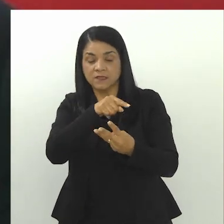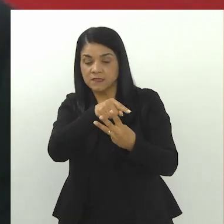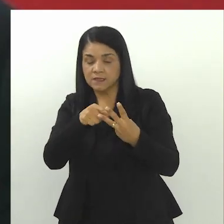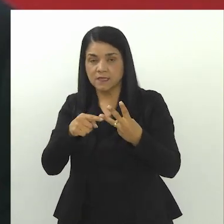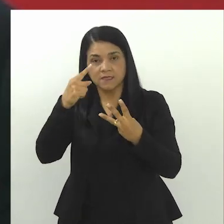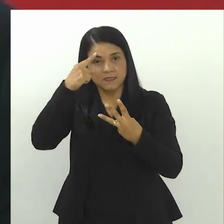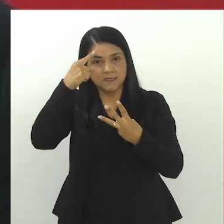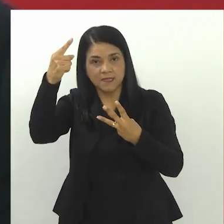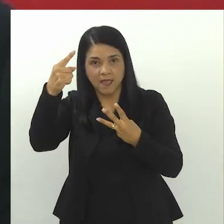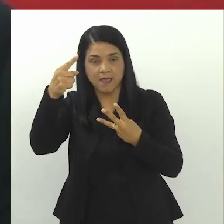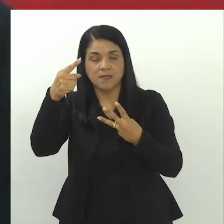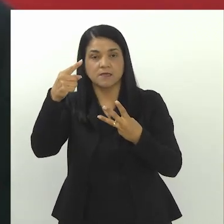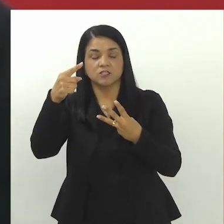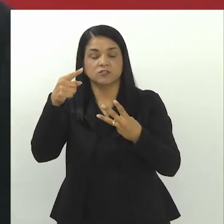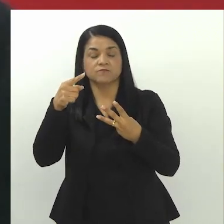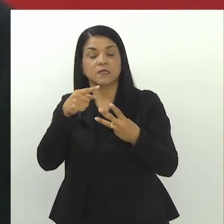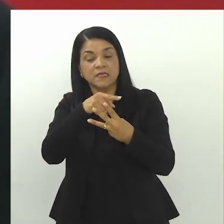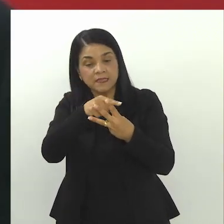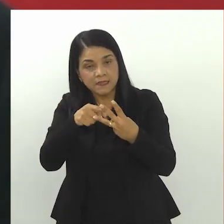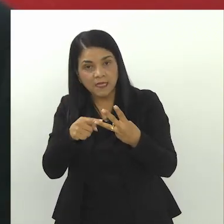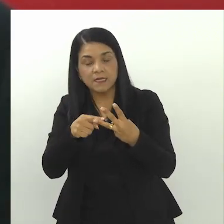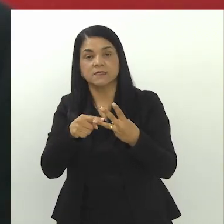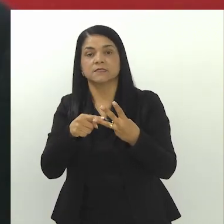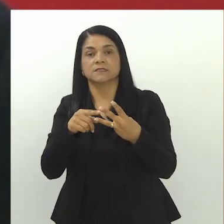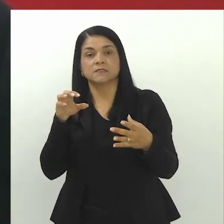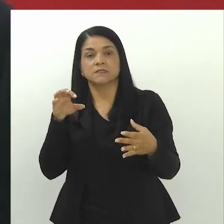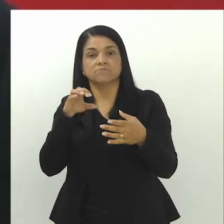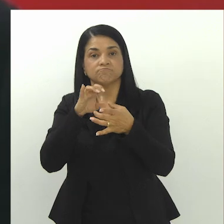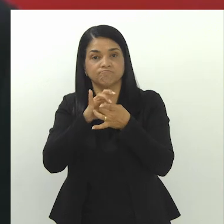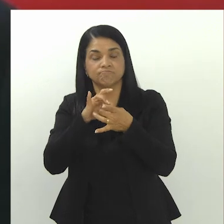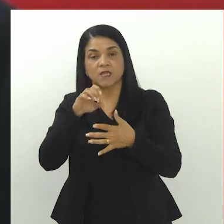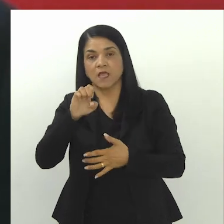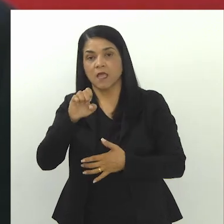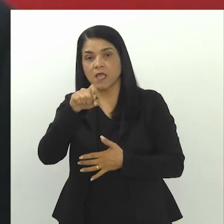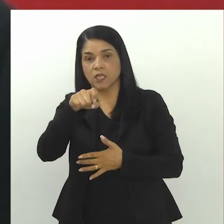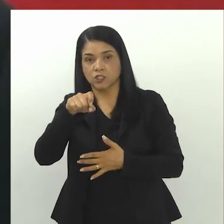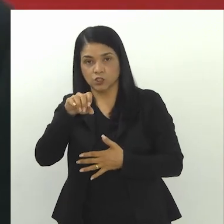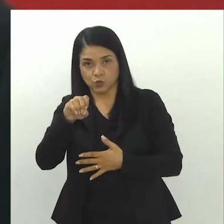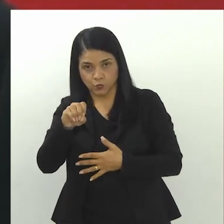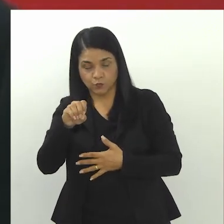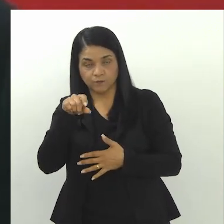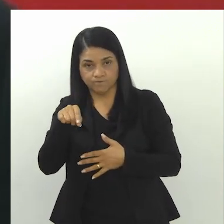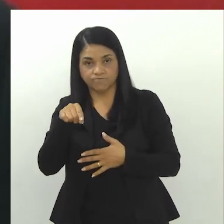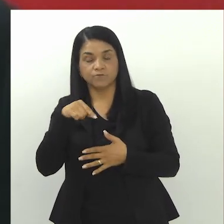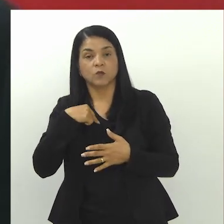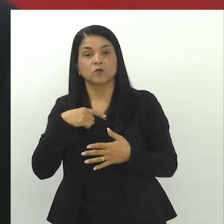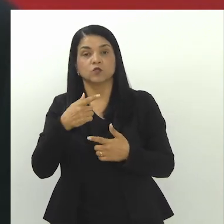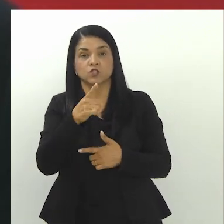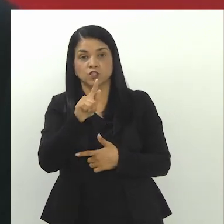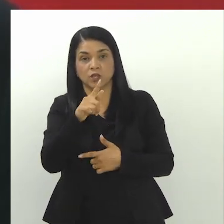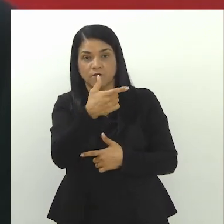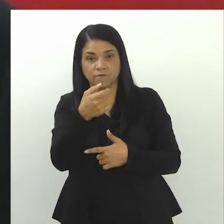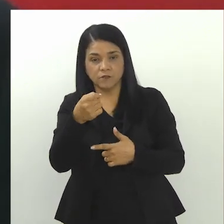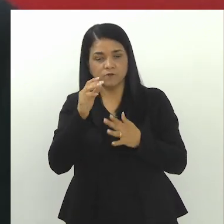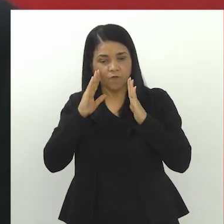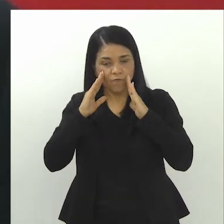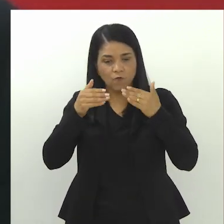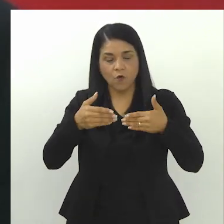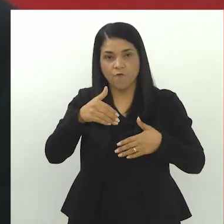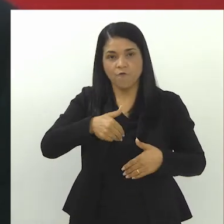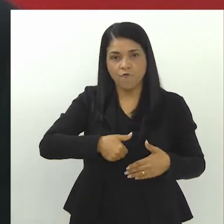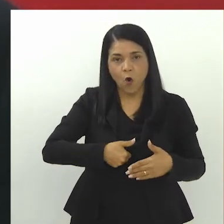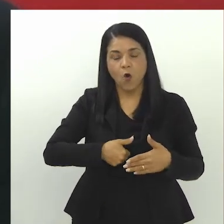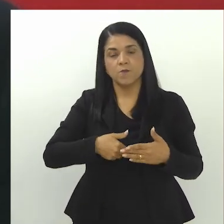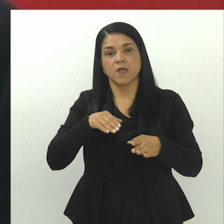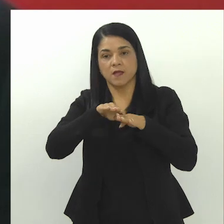3 ideias-força para cada um dos 3 eixos. Então, o G20 Social, ele foi focando no